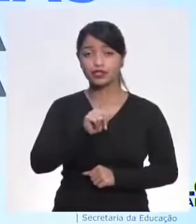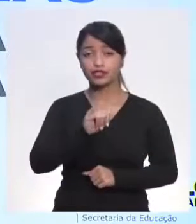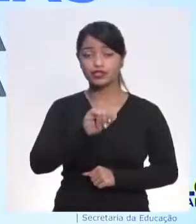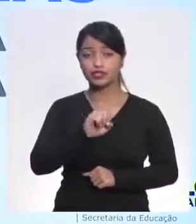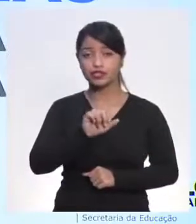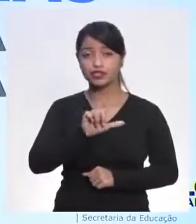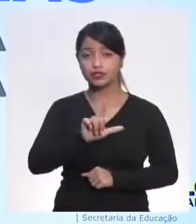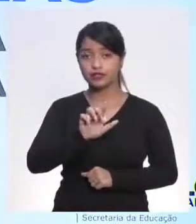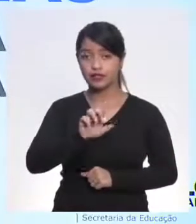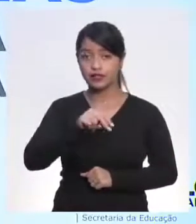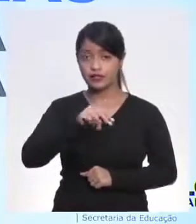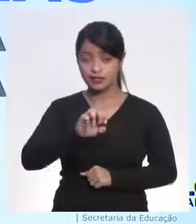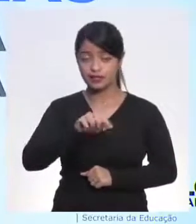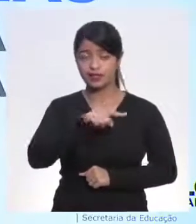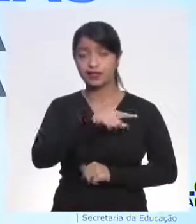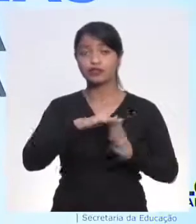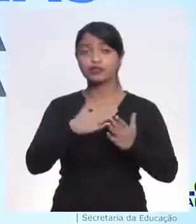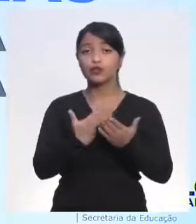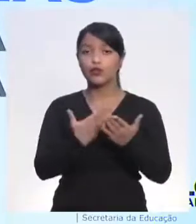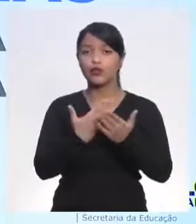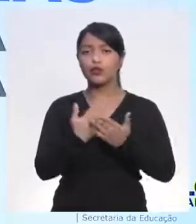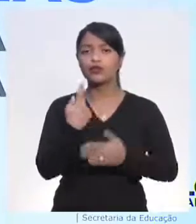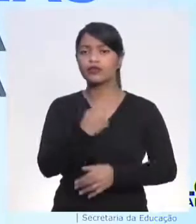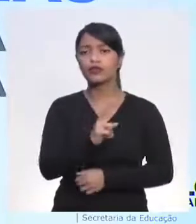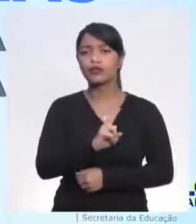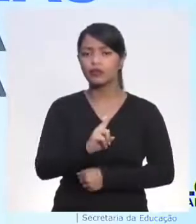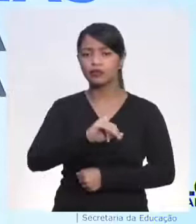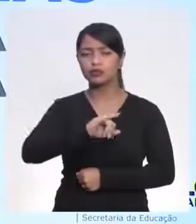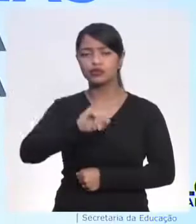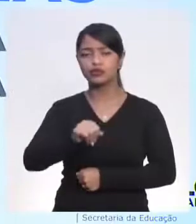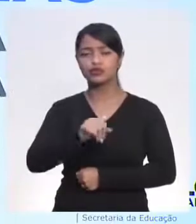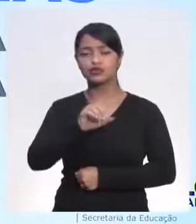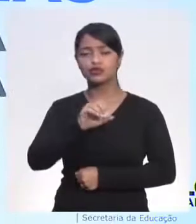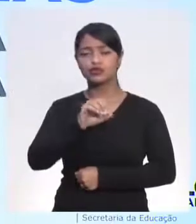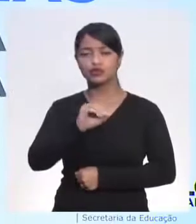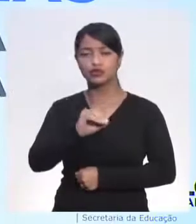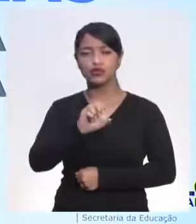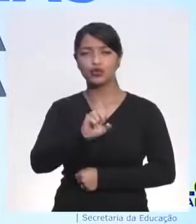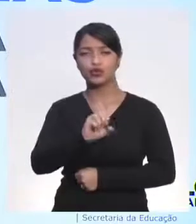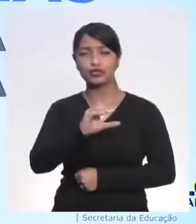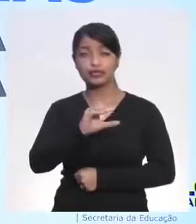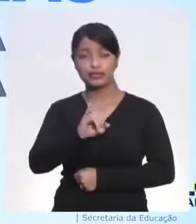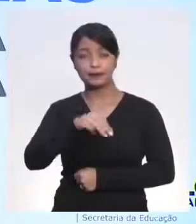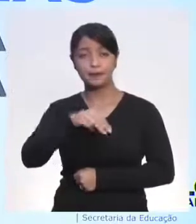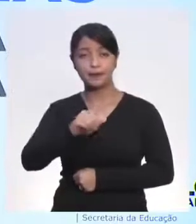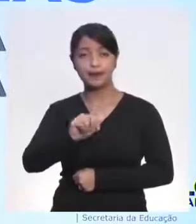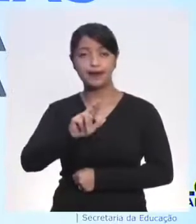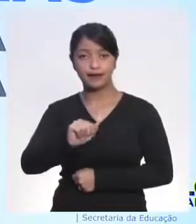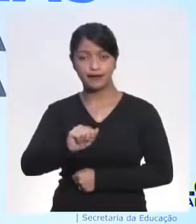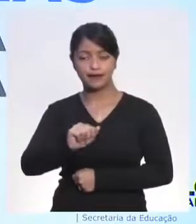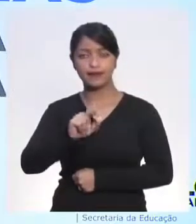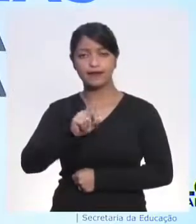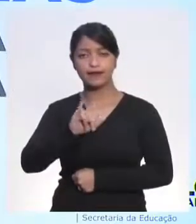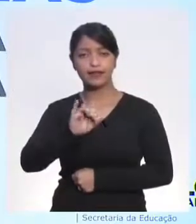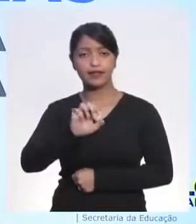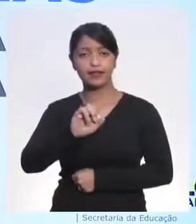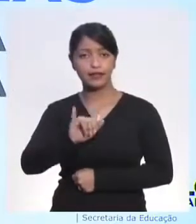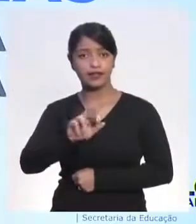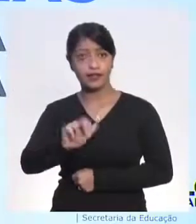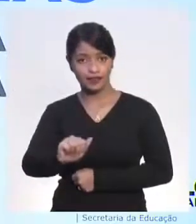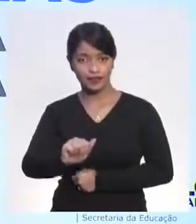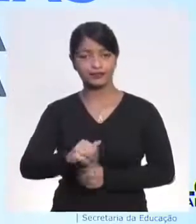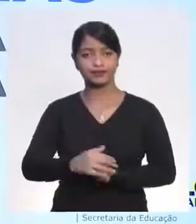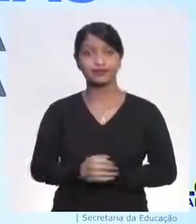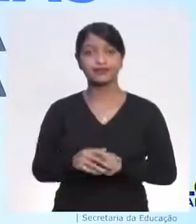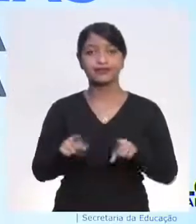Gislene está participando da Escola Estadual Josimara Vieira da Silva. Temos também aqui do centro,